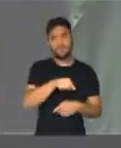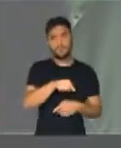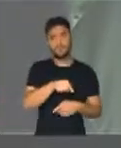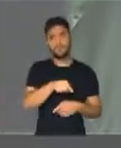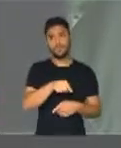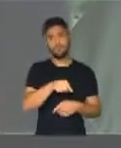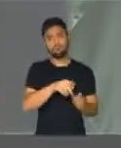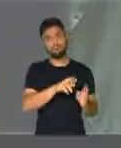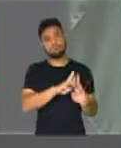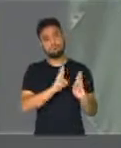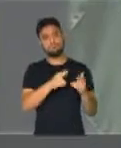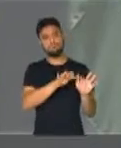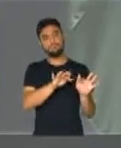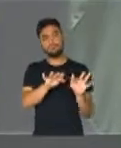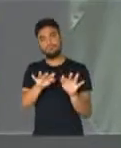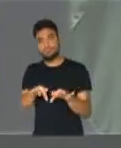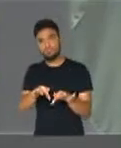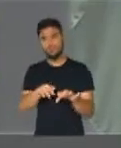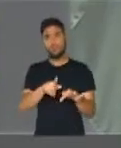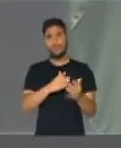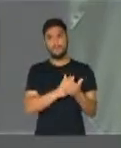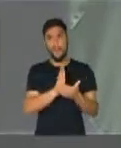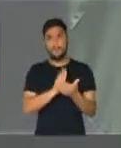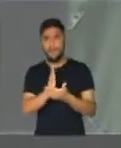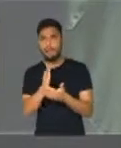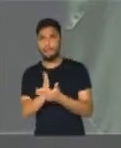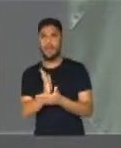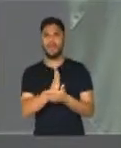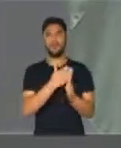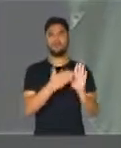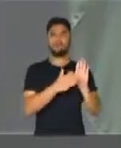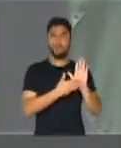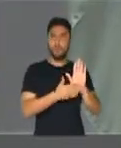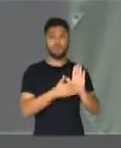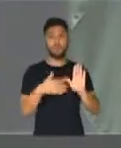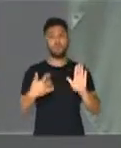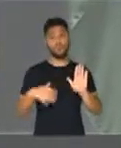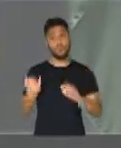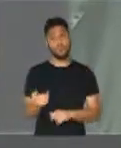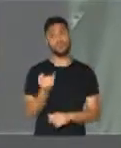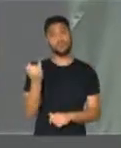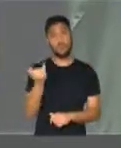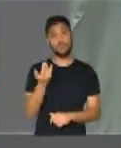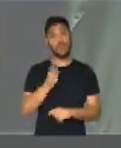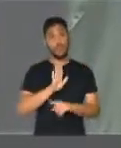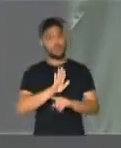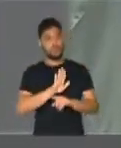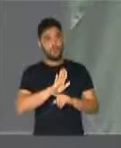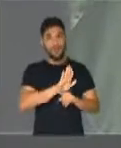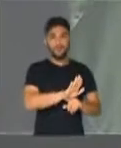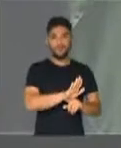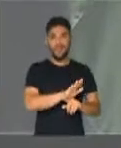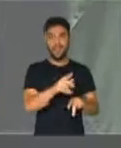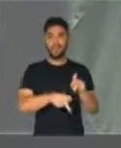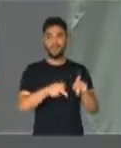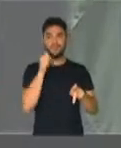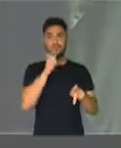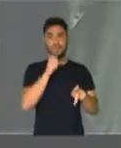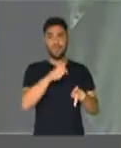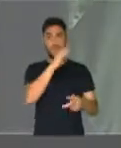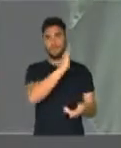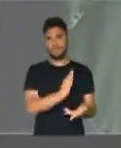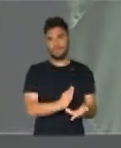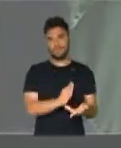logo após, agora há pouco, se encerrou, aonde votamos matérias de importância ao nosso empoderamento das mulheres brasileiras,